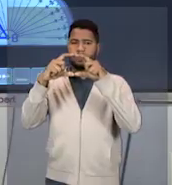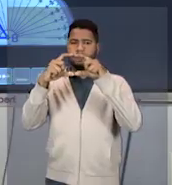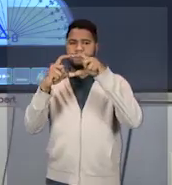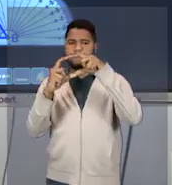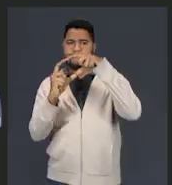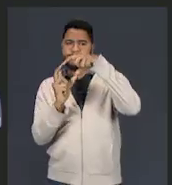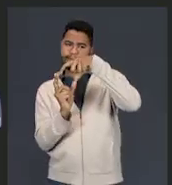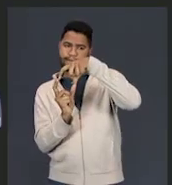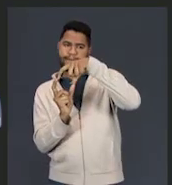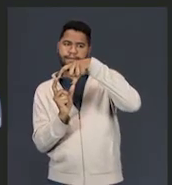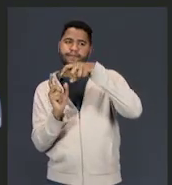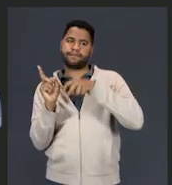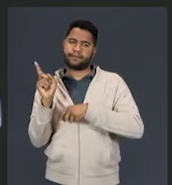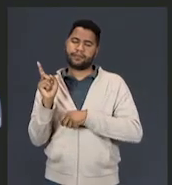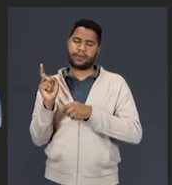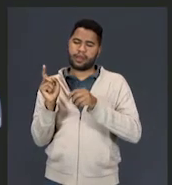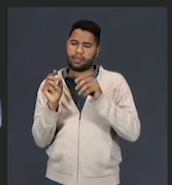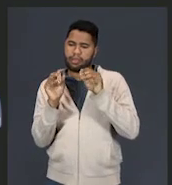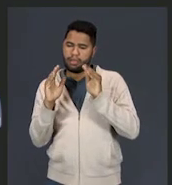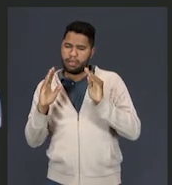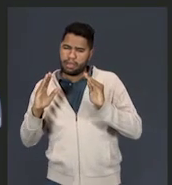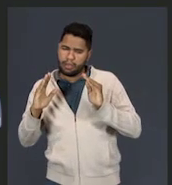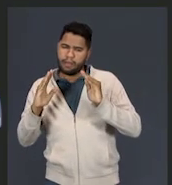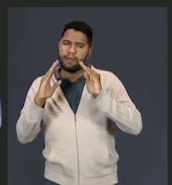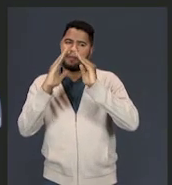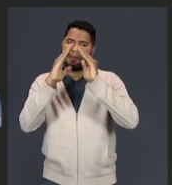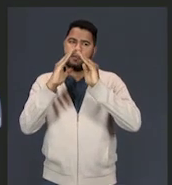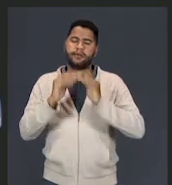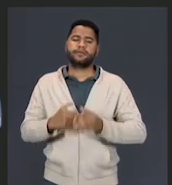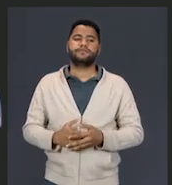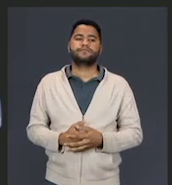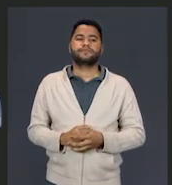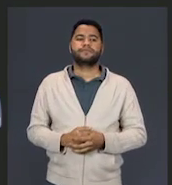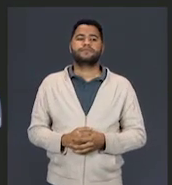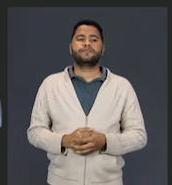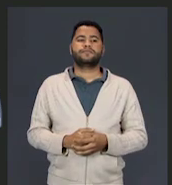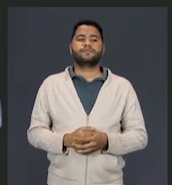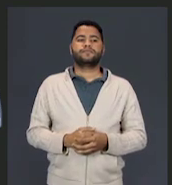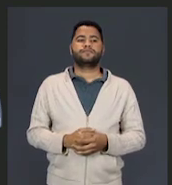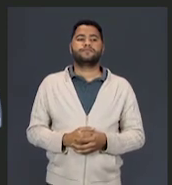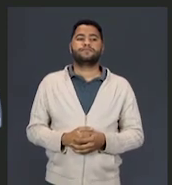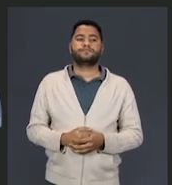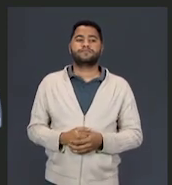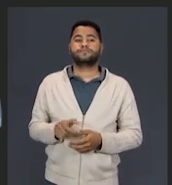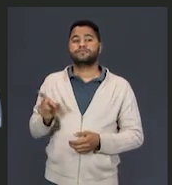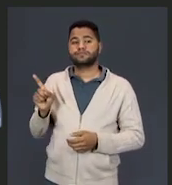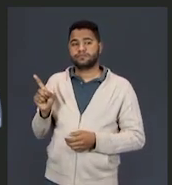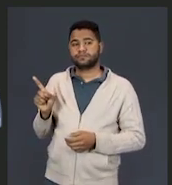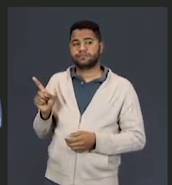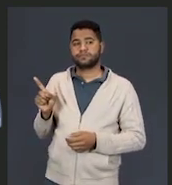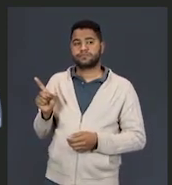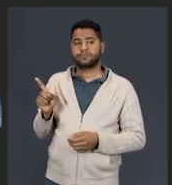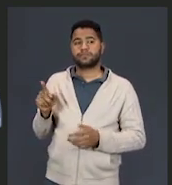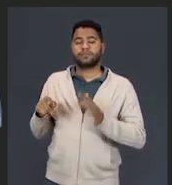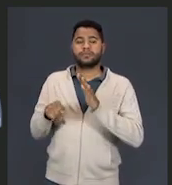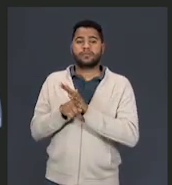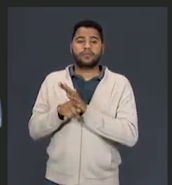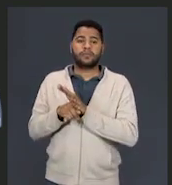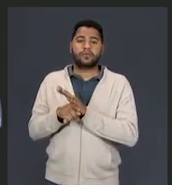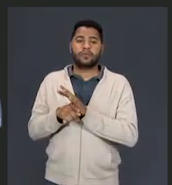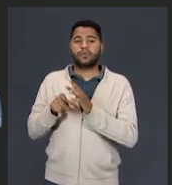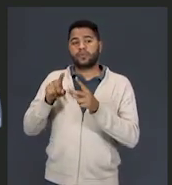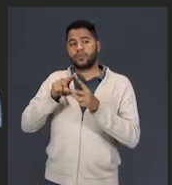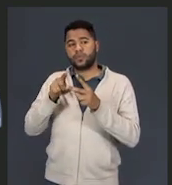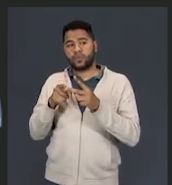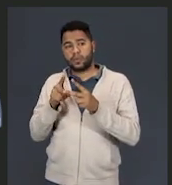é o que eu falei. Você vai colocar o vértice no centro do transferidor e um dos lados do ângulo, este